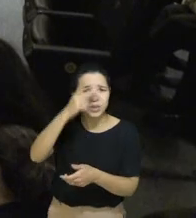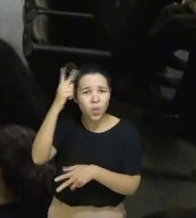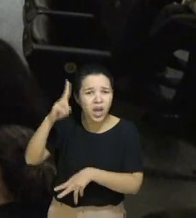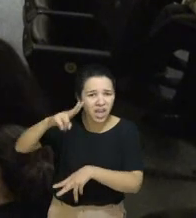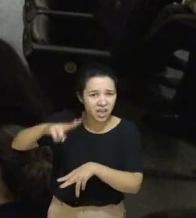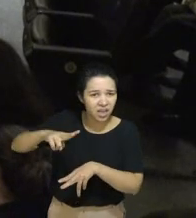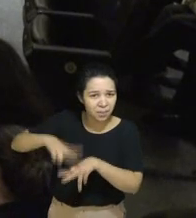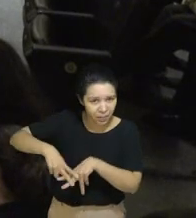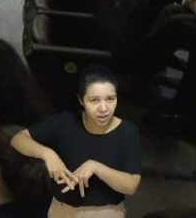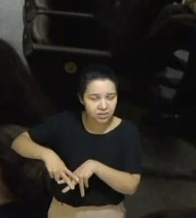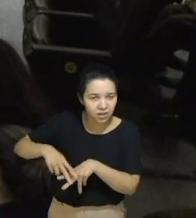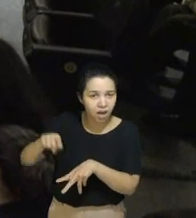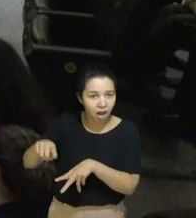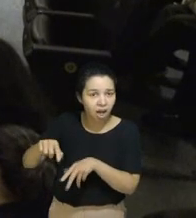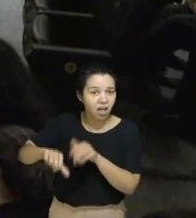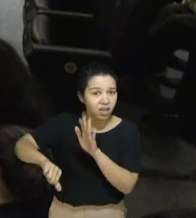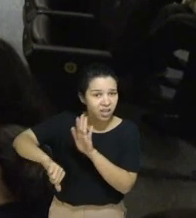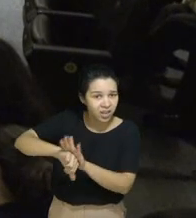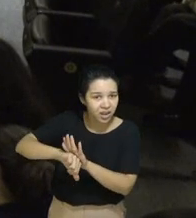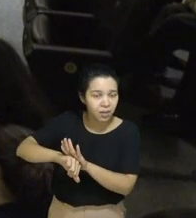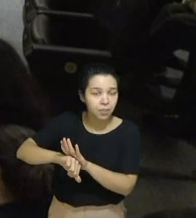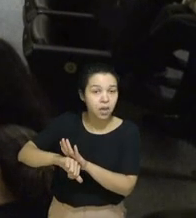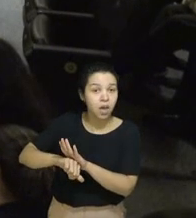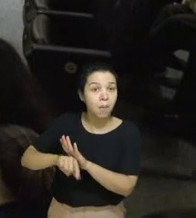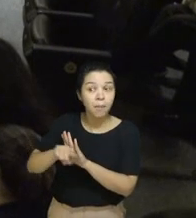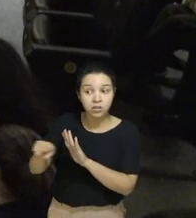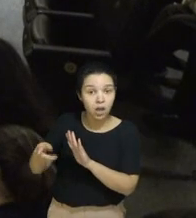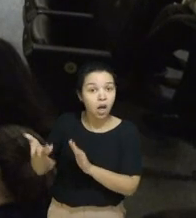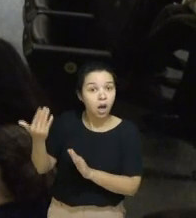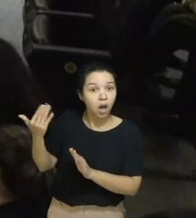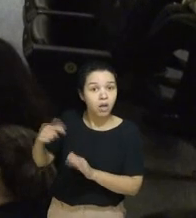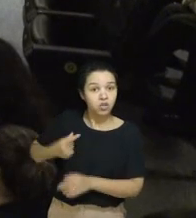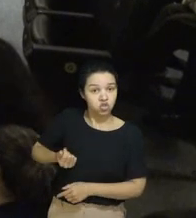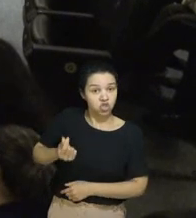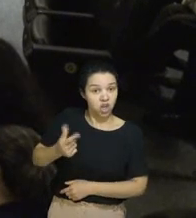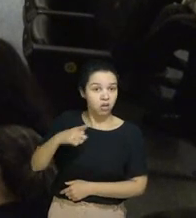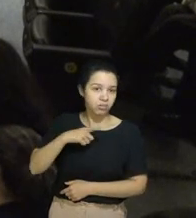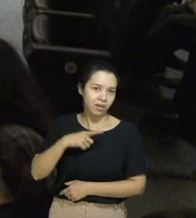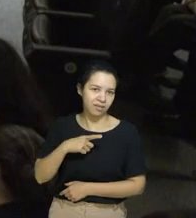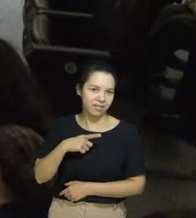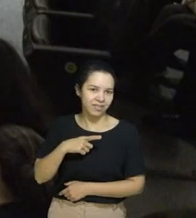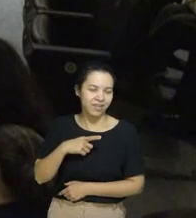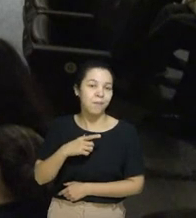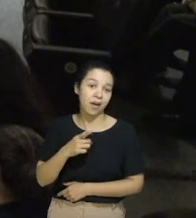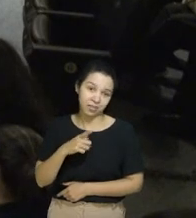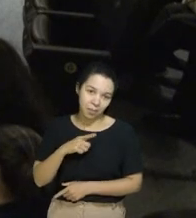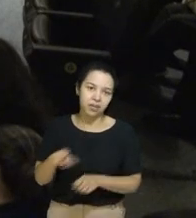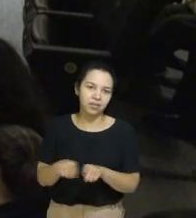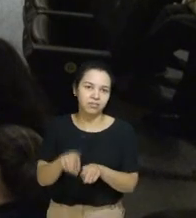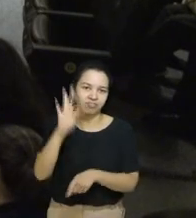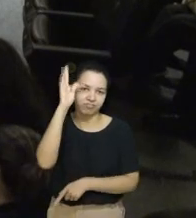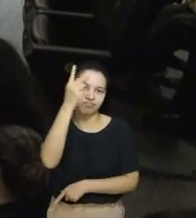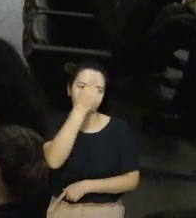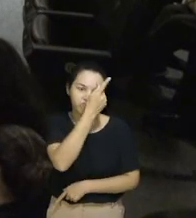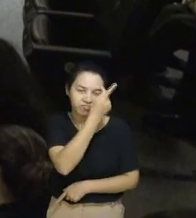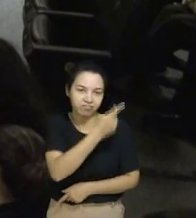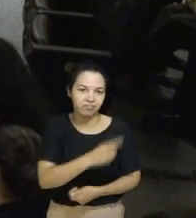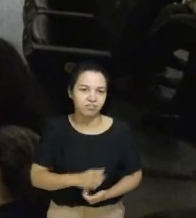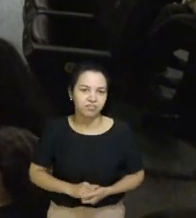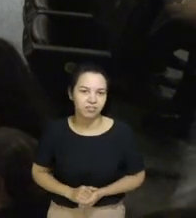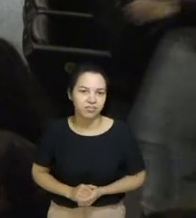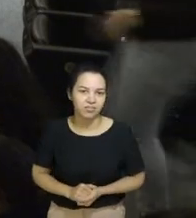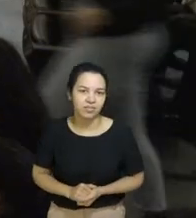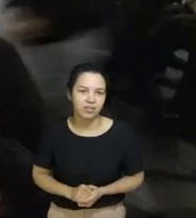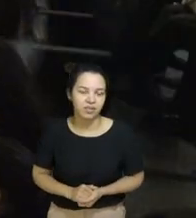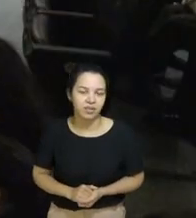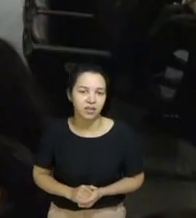TDAH. Né? Nessa questão mesmo neurobiológica, não só pela questão de não ter acesso. No DSM-5, ele